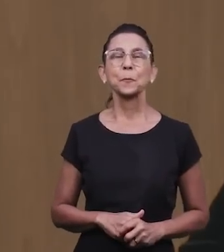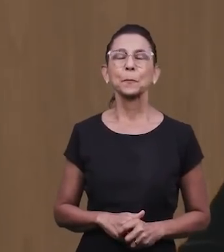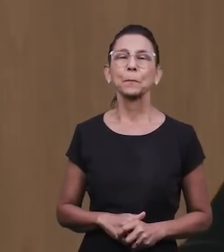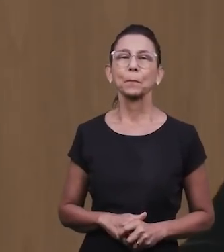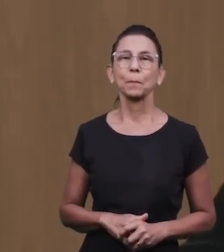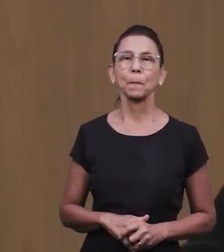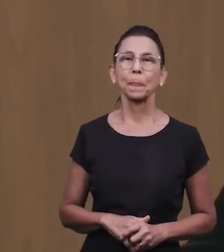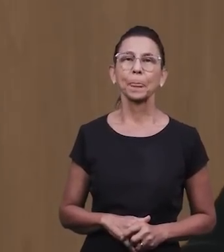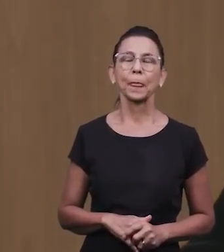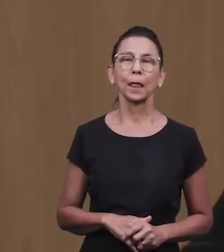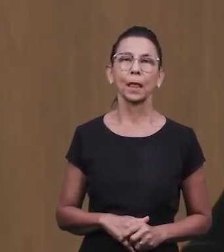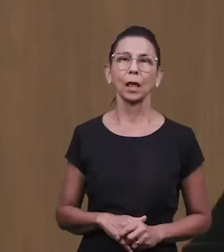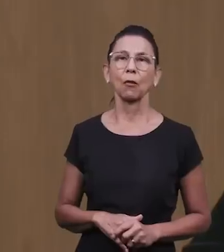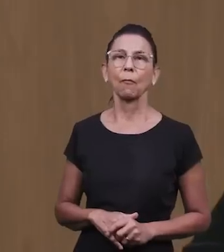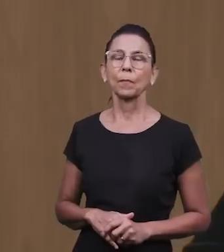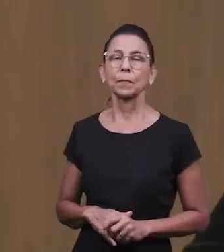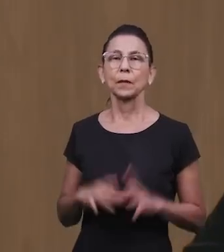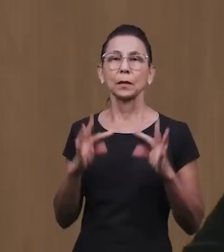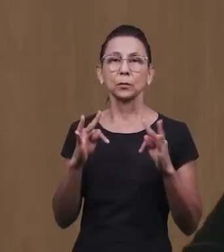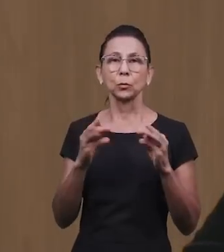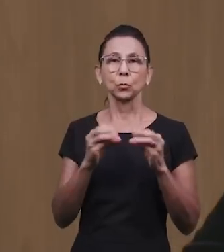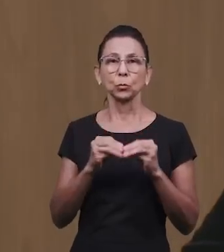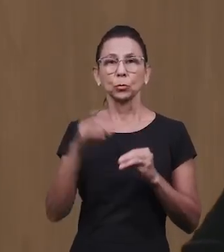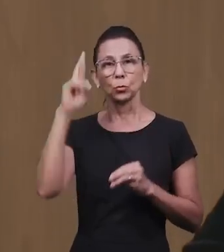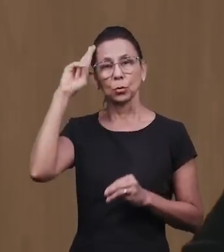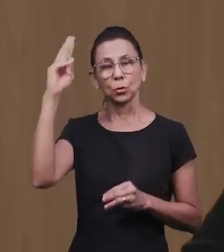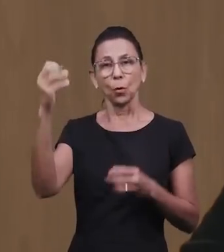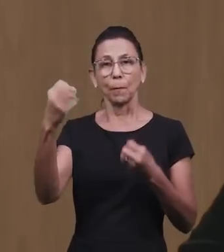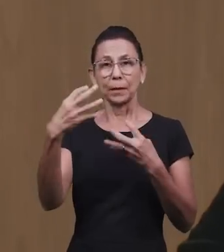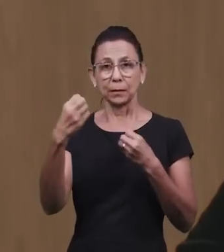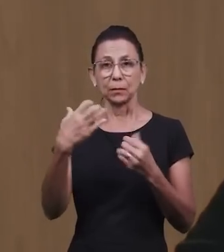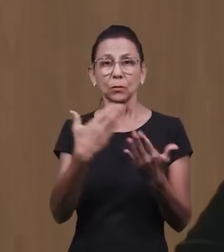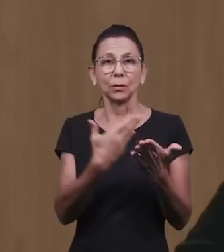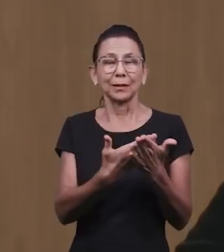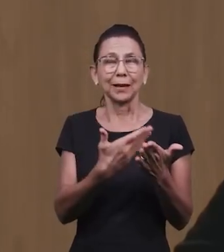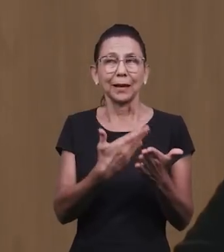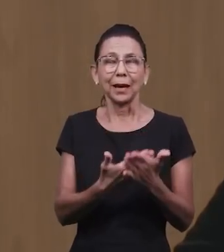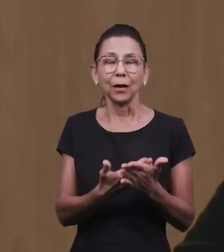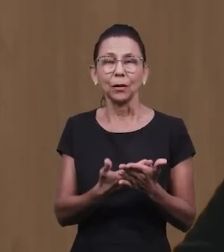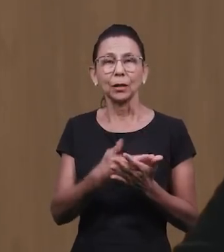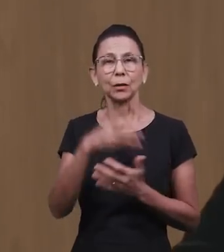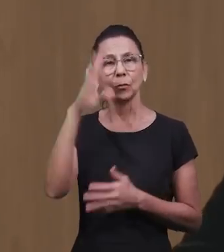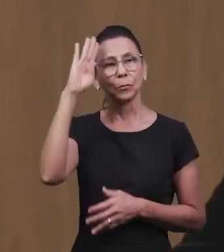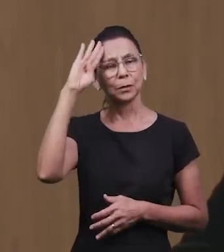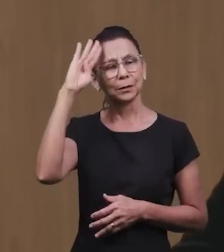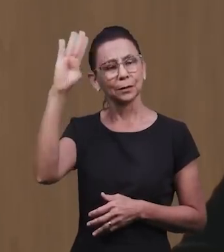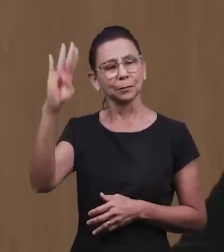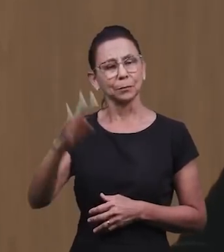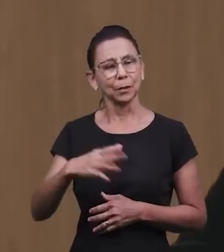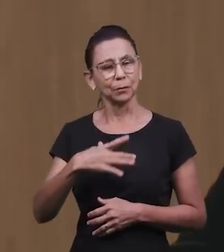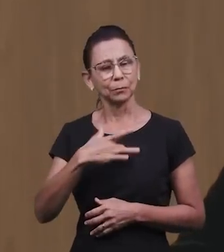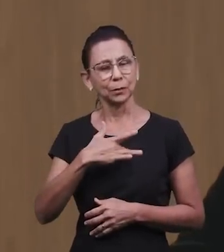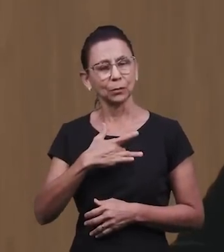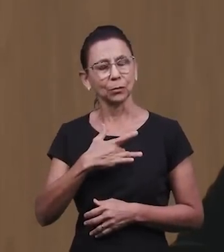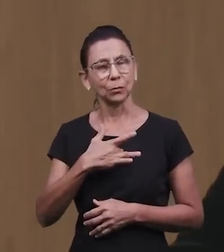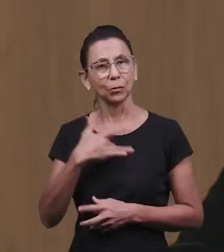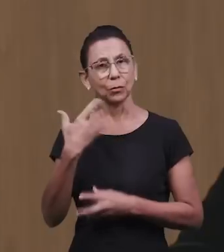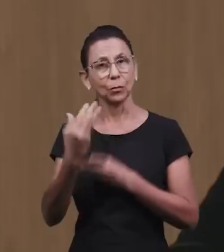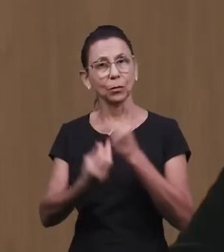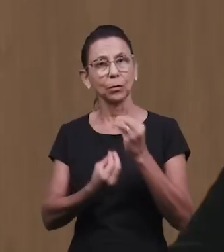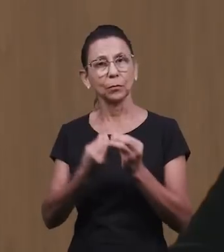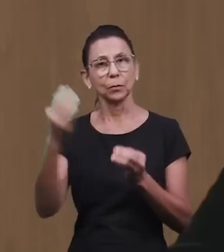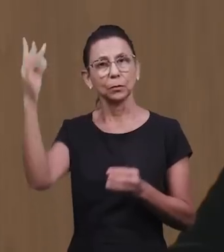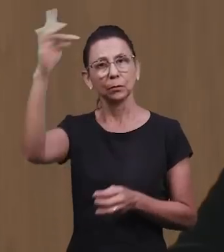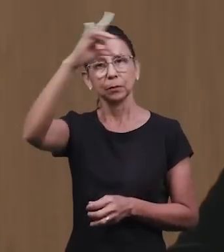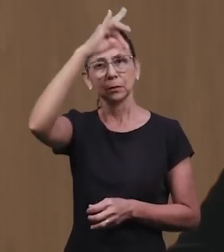vida. Mas dentre tudo aquilo que o Senhor me ensinou naquela aula, eu acho que o que eu mais tirei dali é como o Espírito Santo